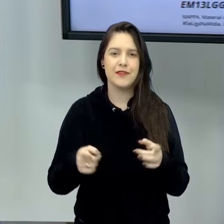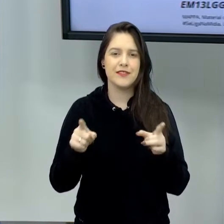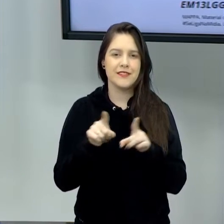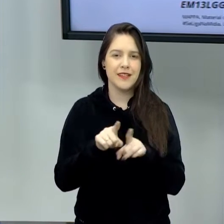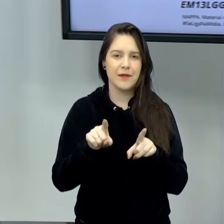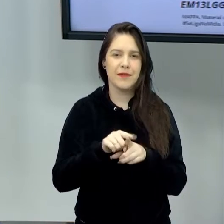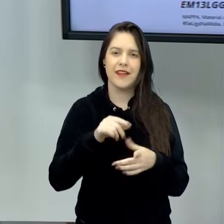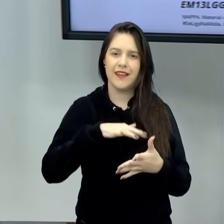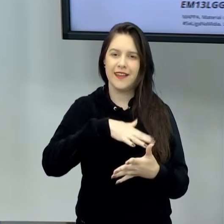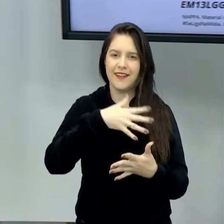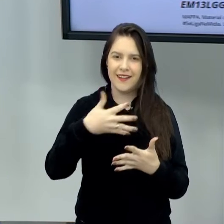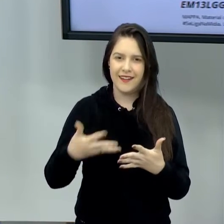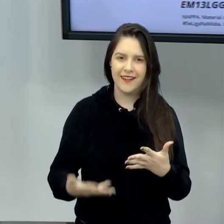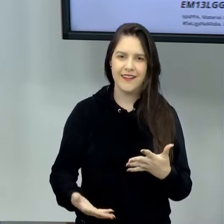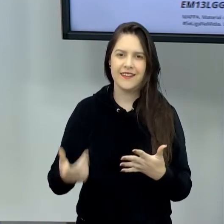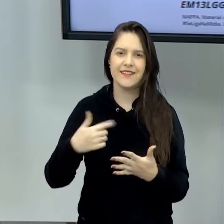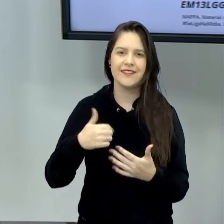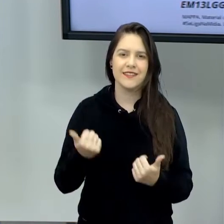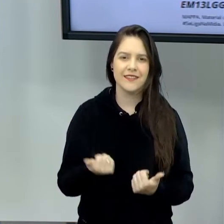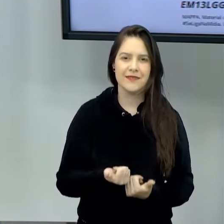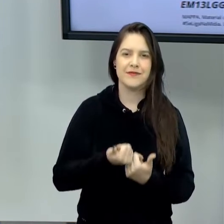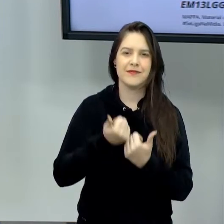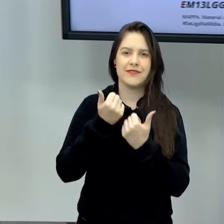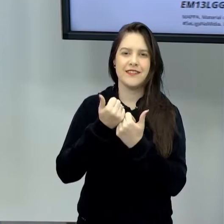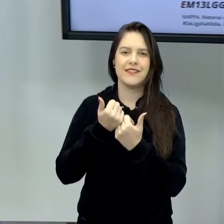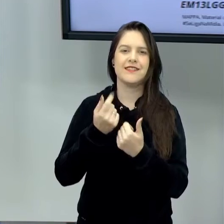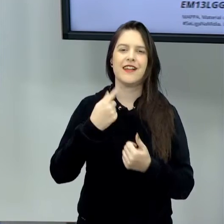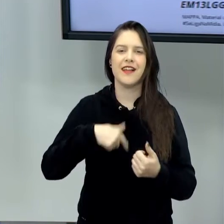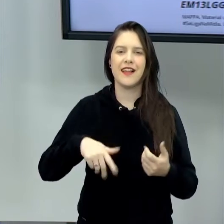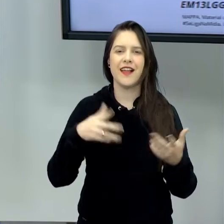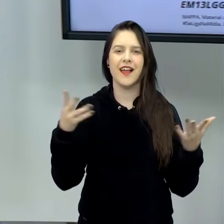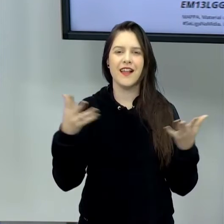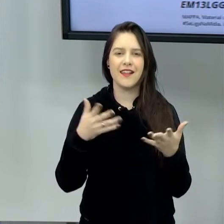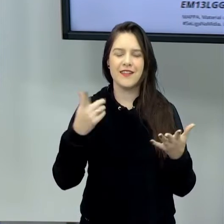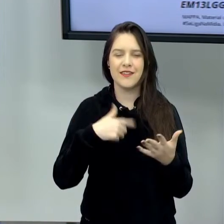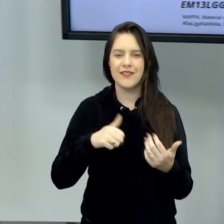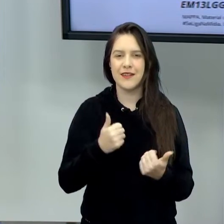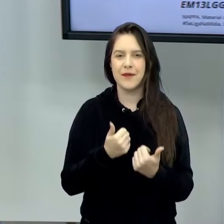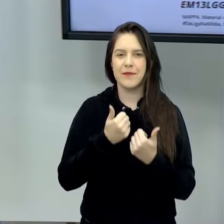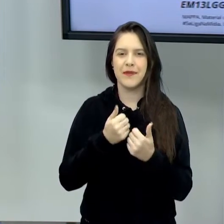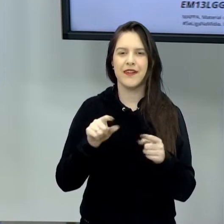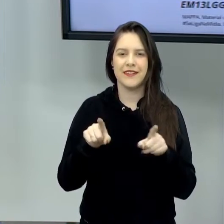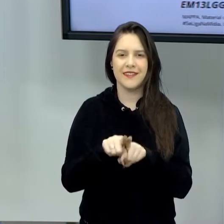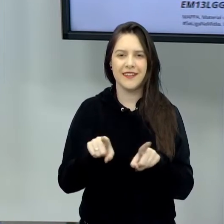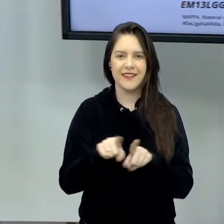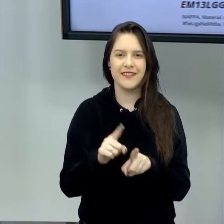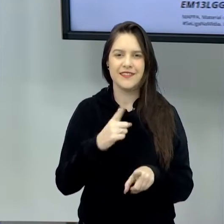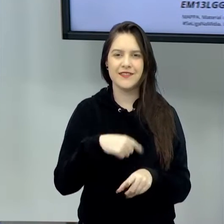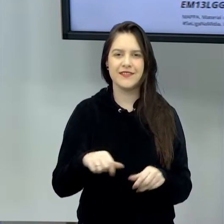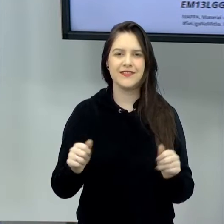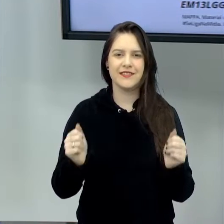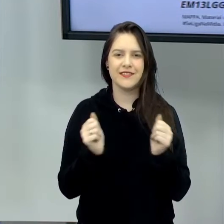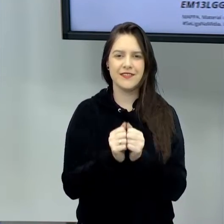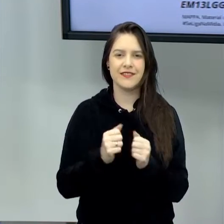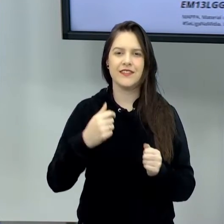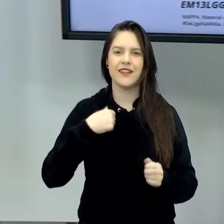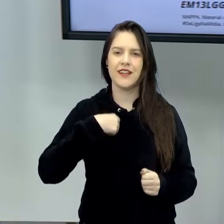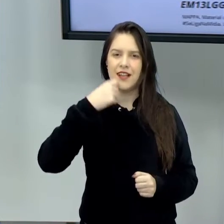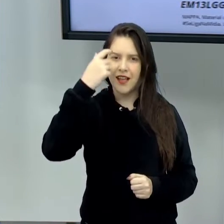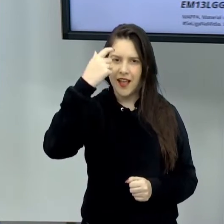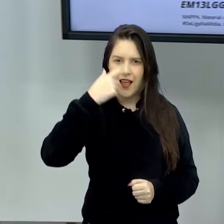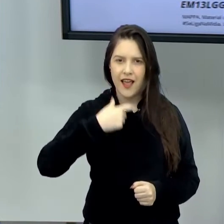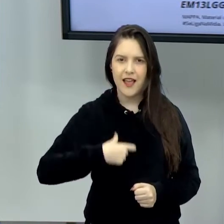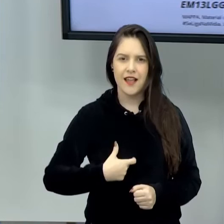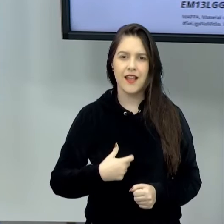Libras, como diz o professor Tony, levando a nossa voz onde a nossa voz não consegue chegar. E eu vou fazer a